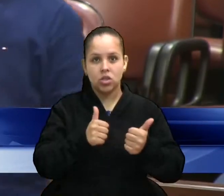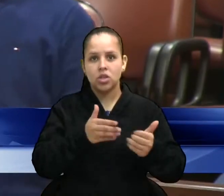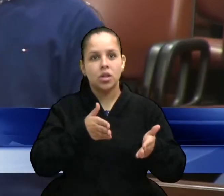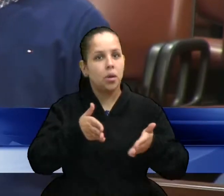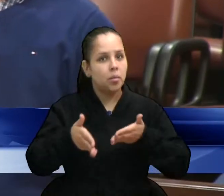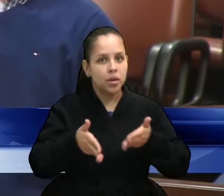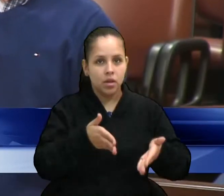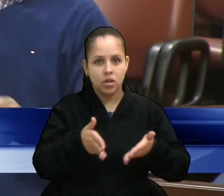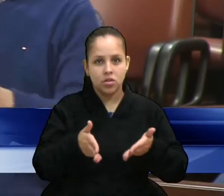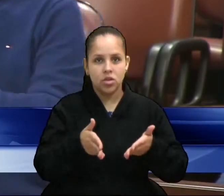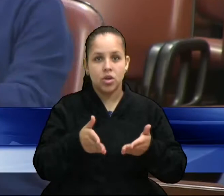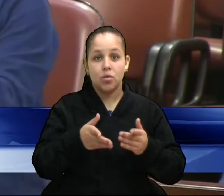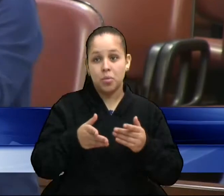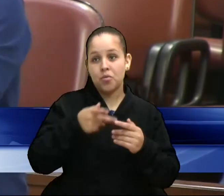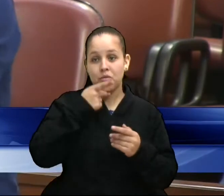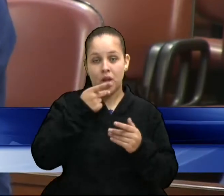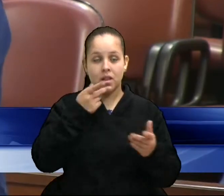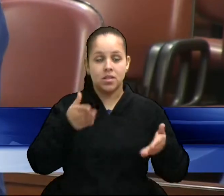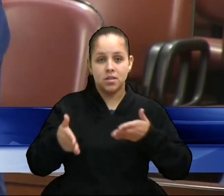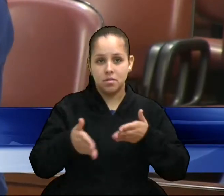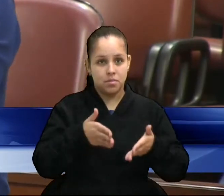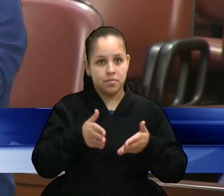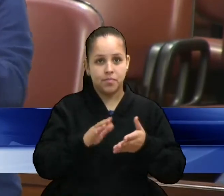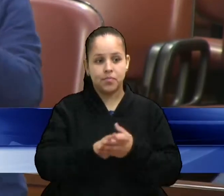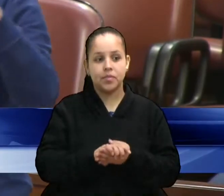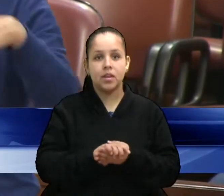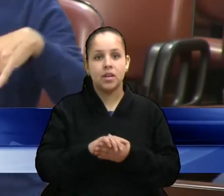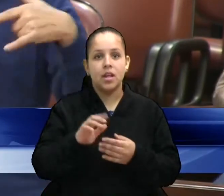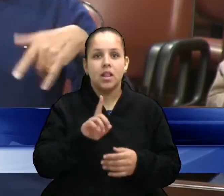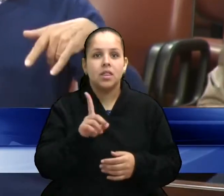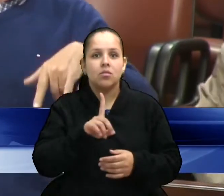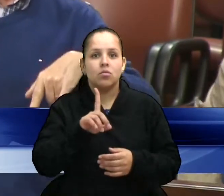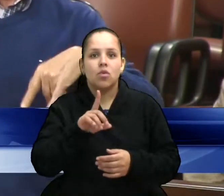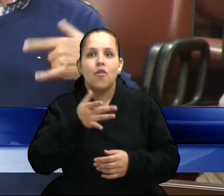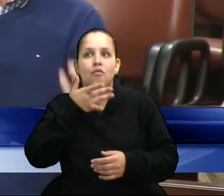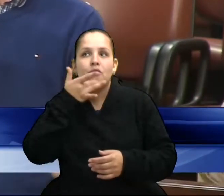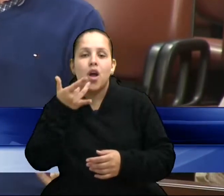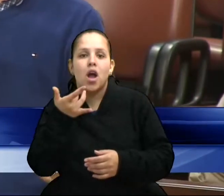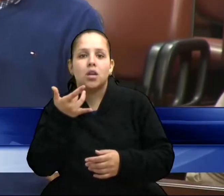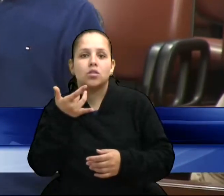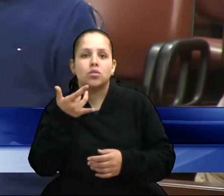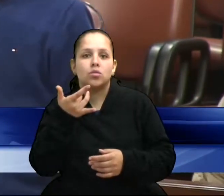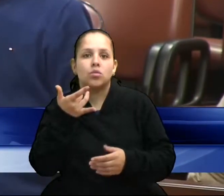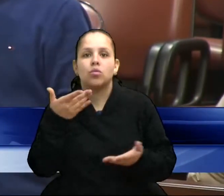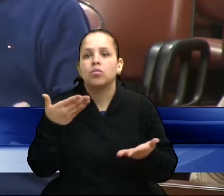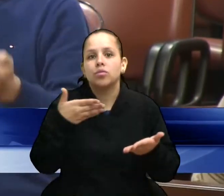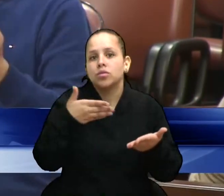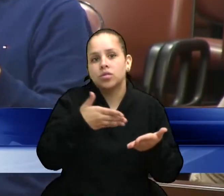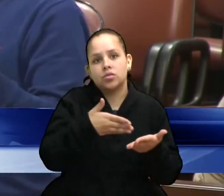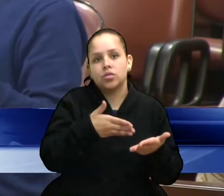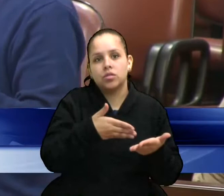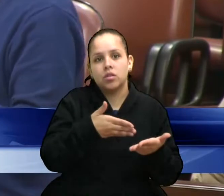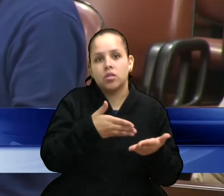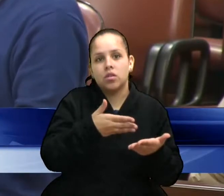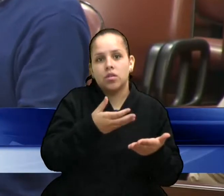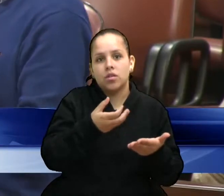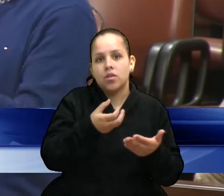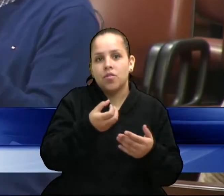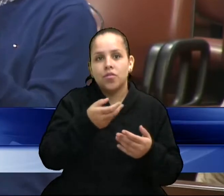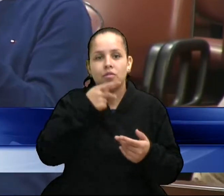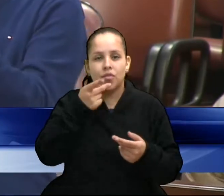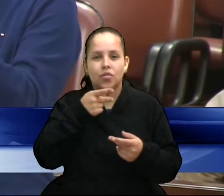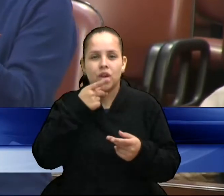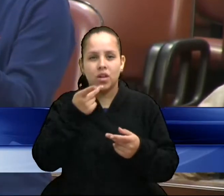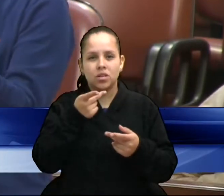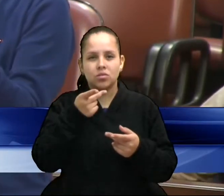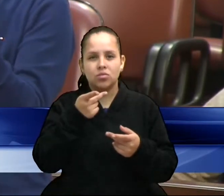fala em acessibilidade, não é só a questão do ser fácil o acesso. Nós estamos falando em velocidade operacional, que é uma das